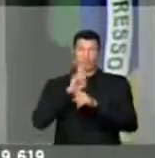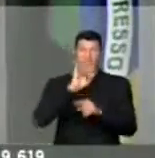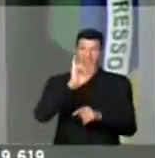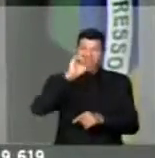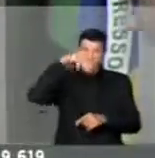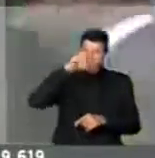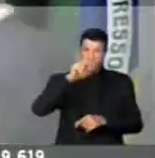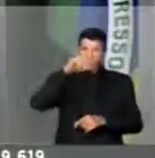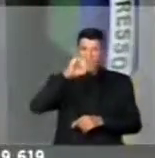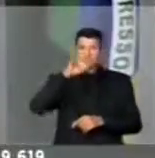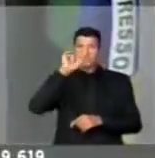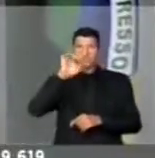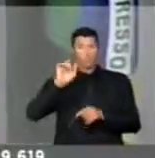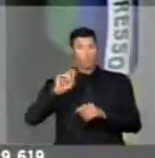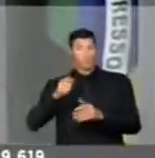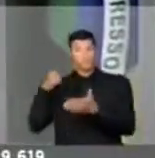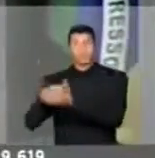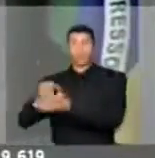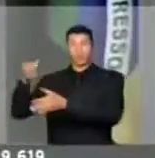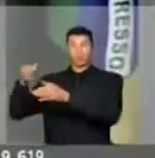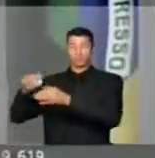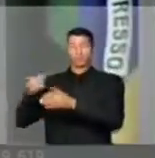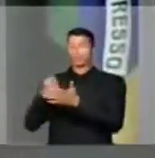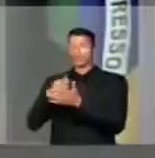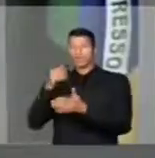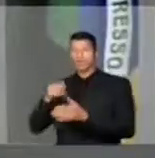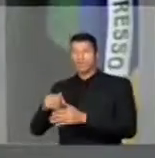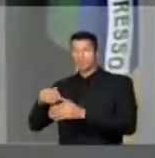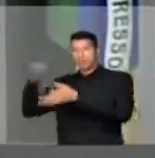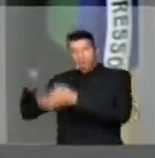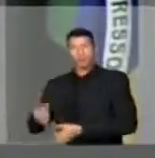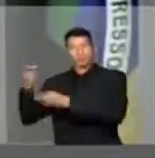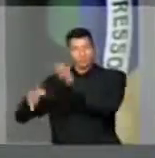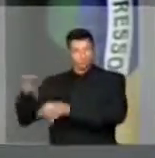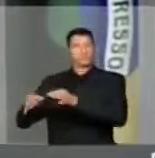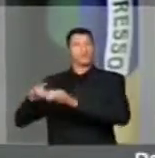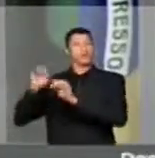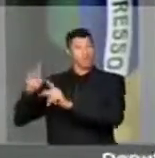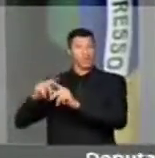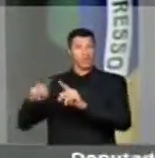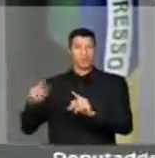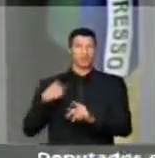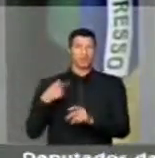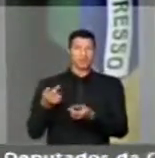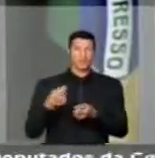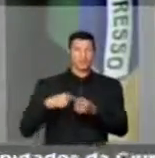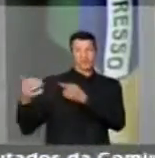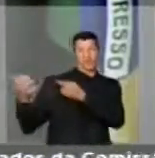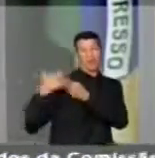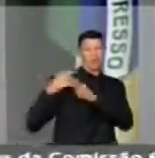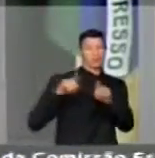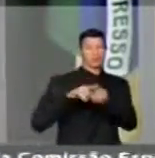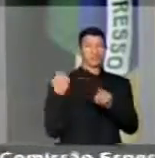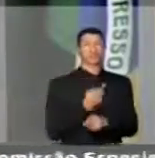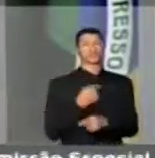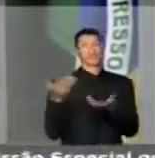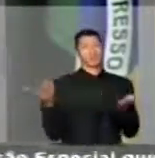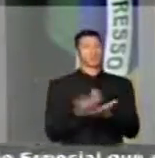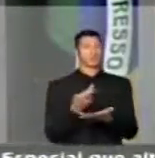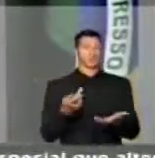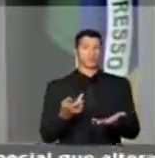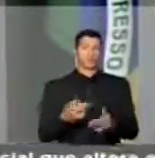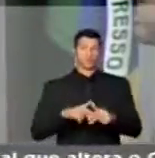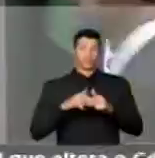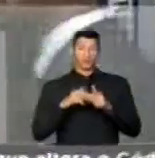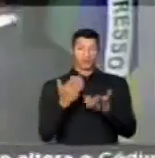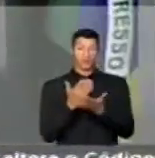imunidade. Quem tem que pagar com a justiça, que pague. Agora, nós não podemos ser apequinados como nós fomos. Por isso, antes